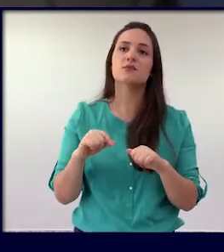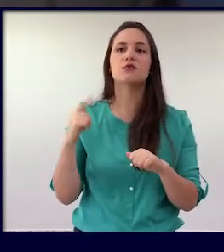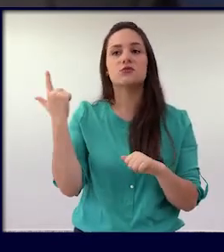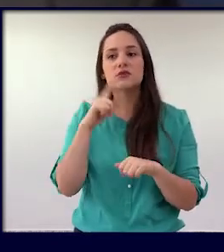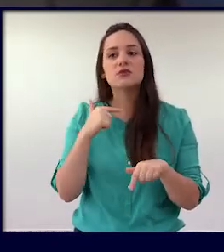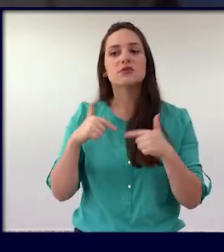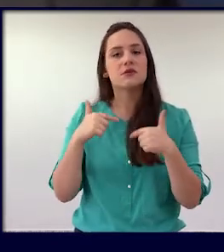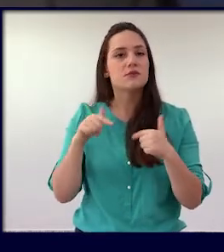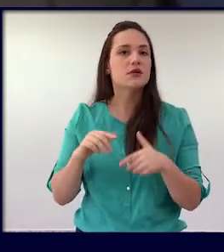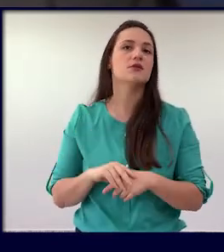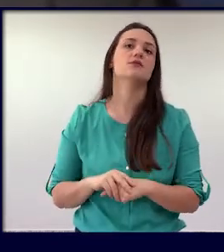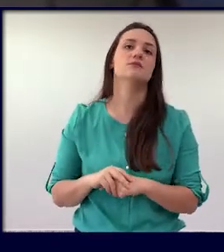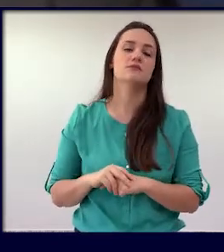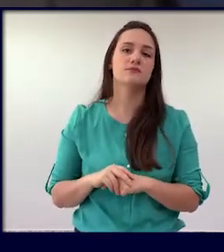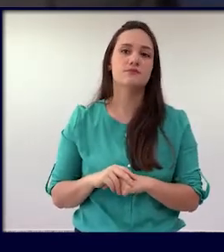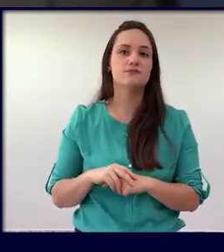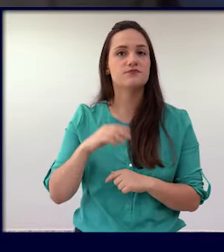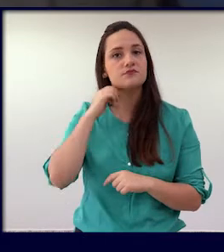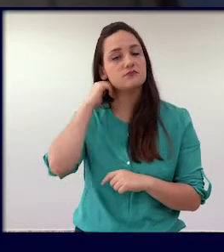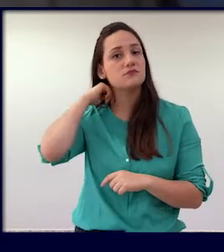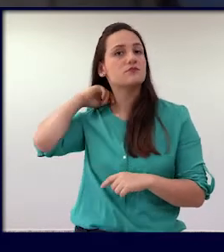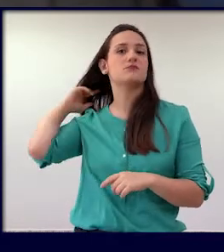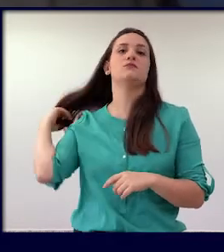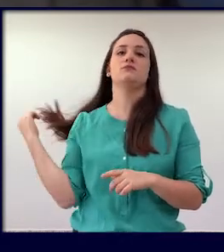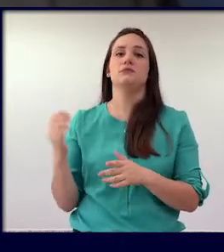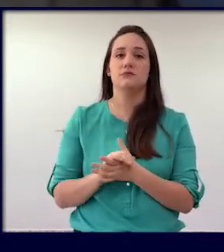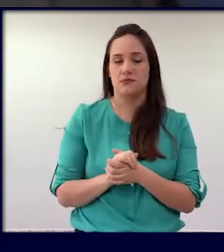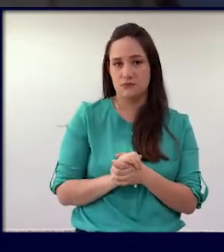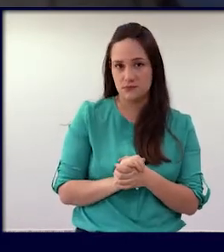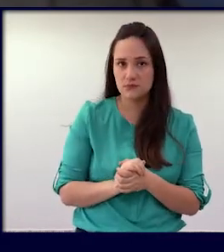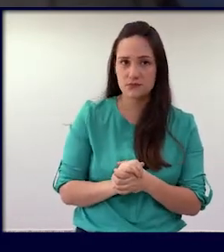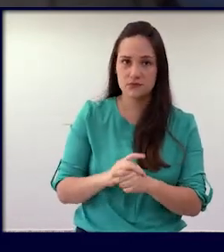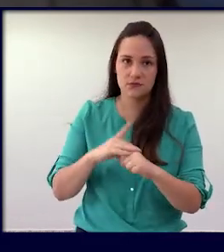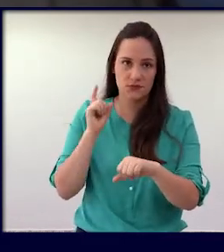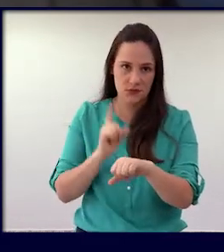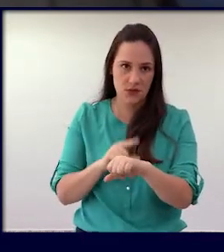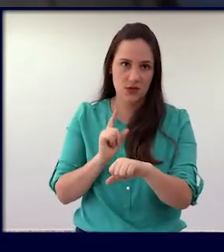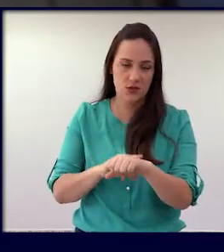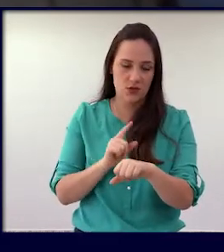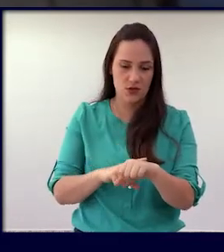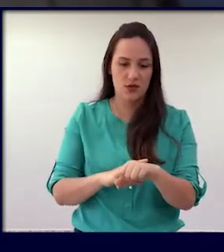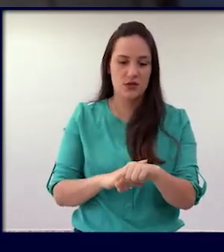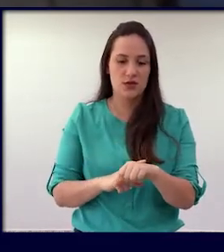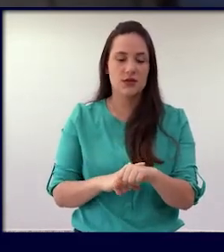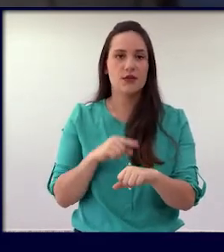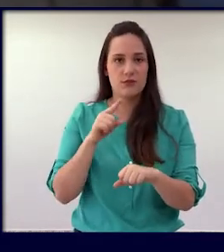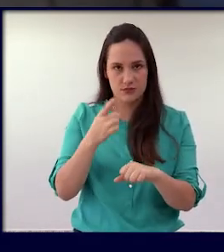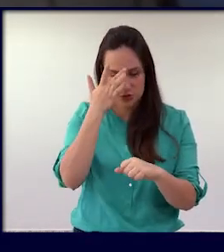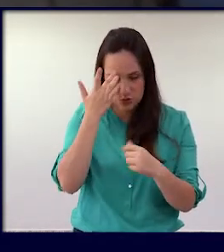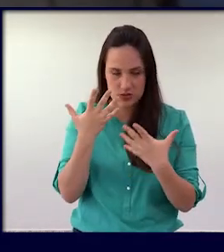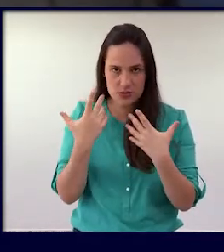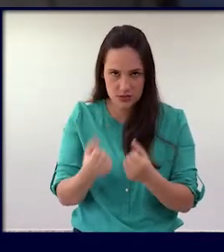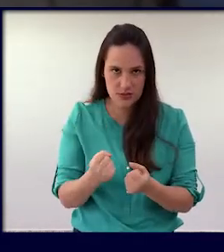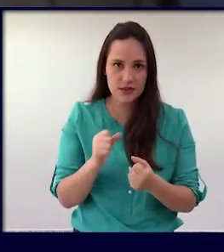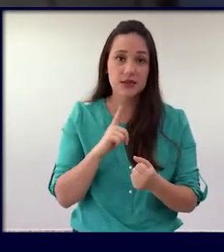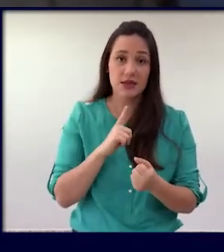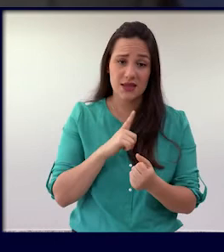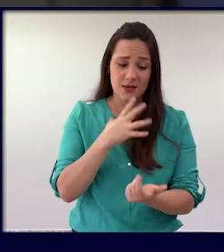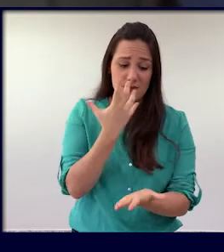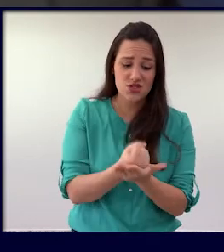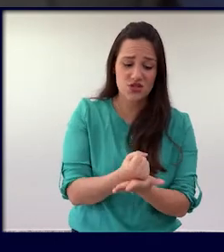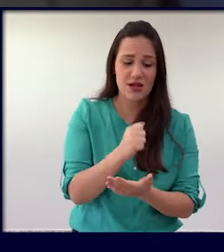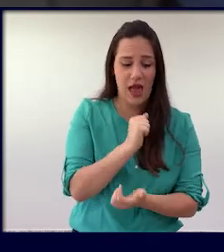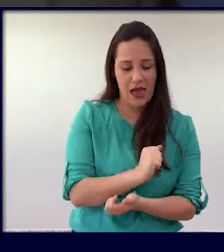necessita para poder trabalhar, e também, quando estiver disponível, o aplicativo Mesário,